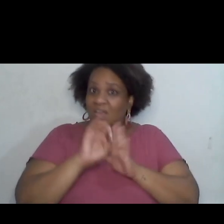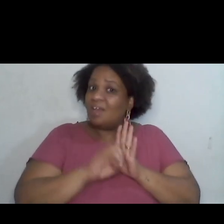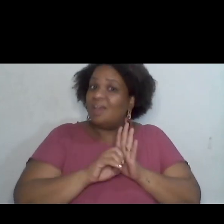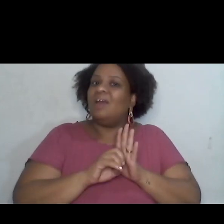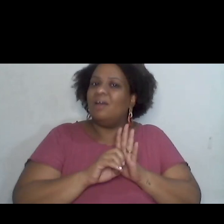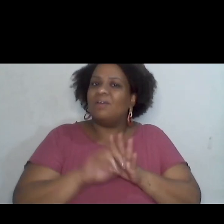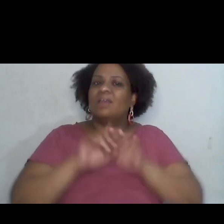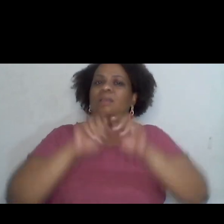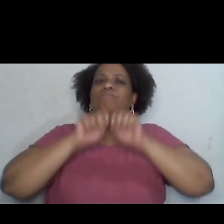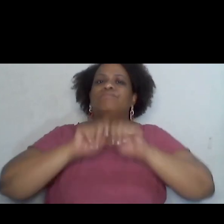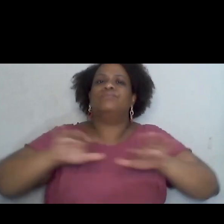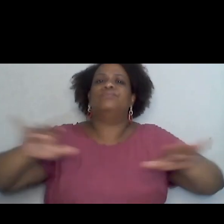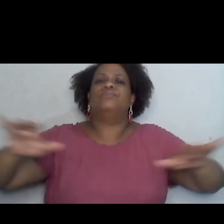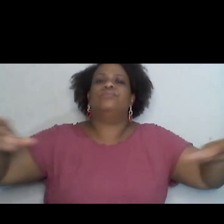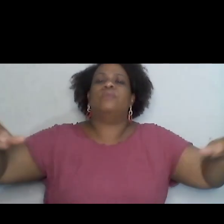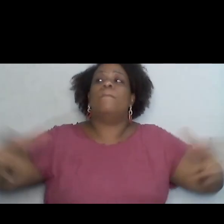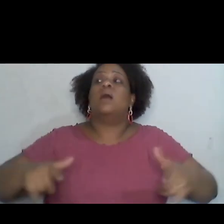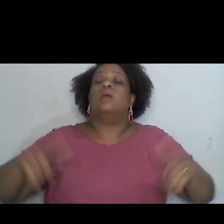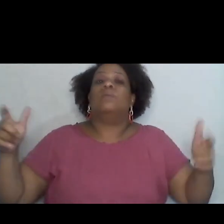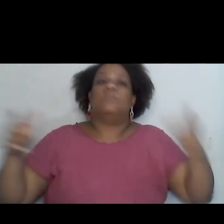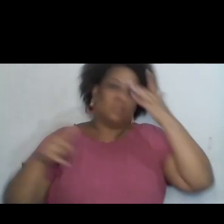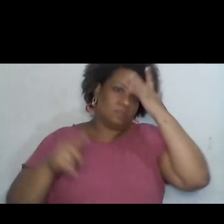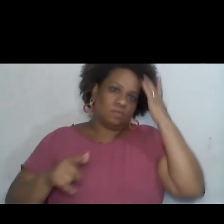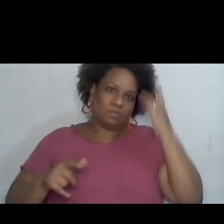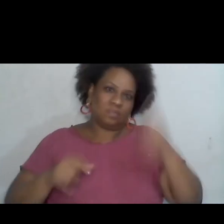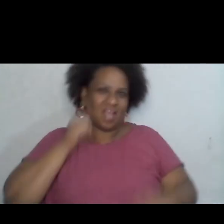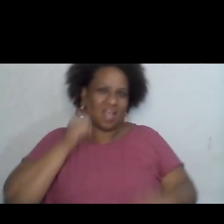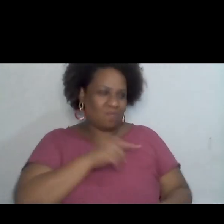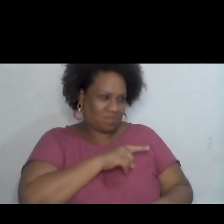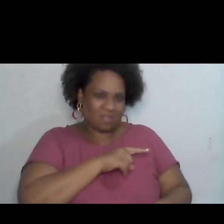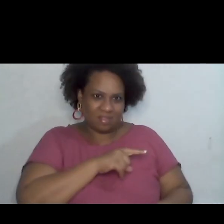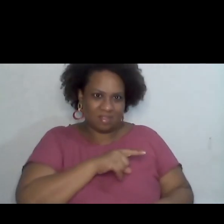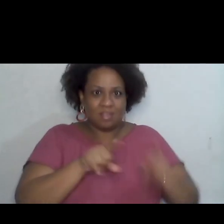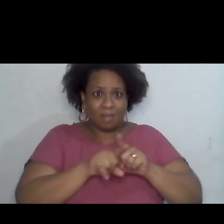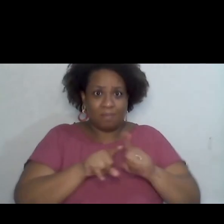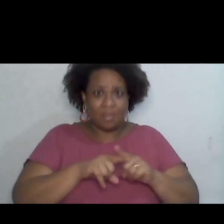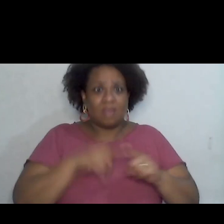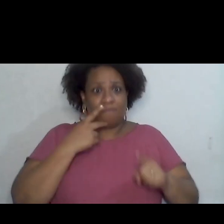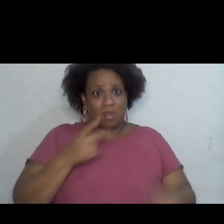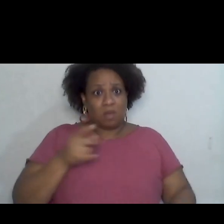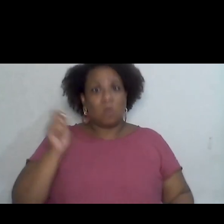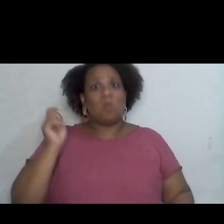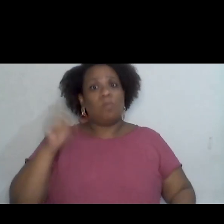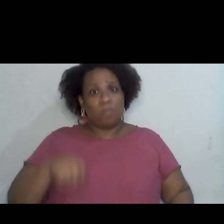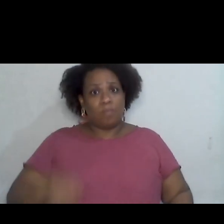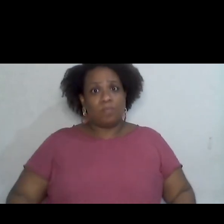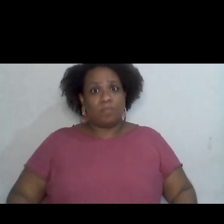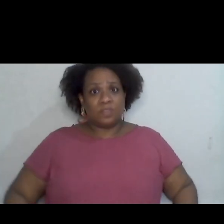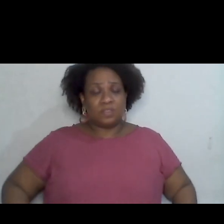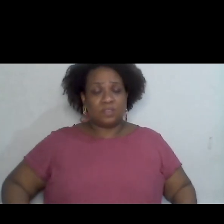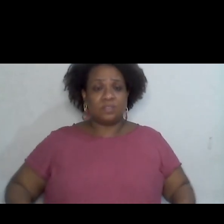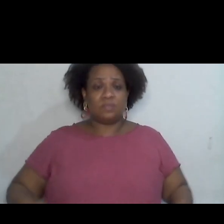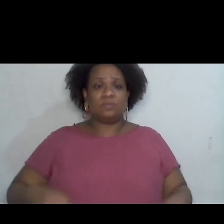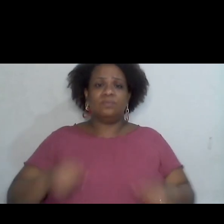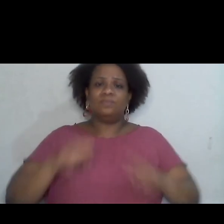ao maior número de pessoas. Pete também já tinha falado anteriormente de que a FUNCEB pode fazer leituras comentadas dos editais,